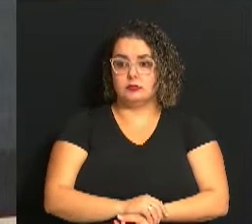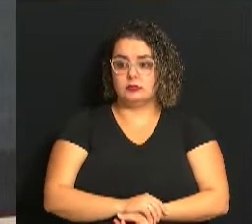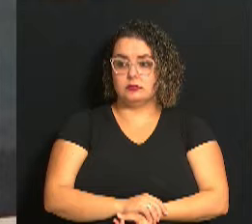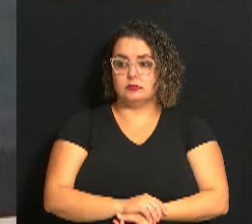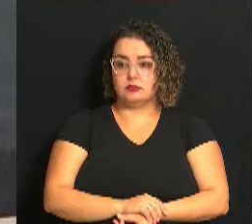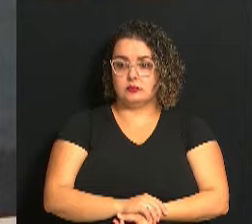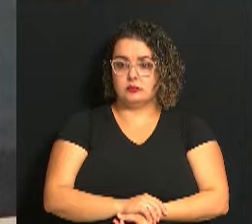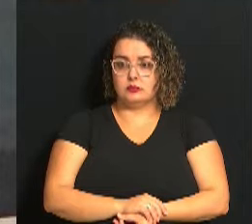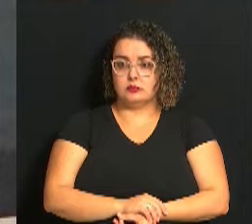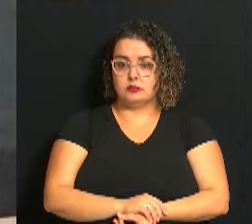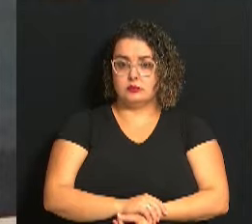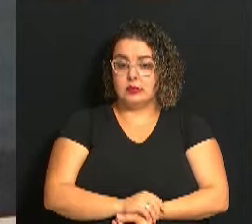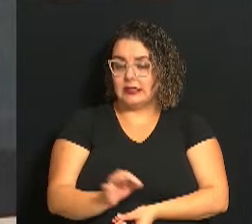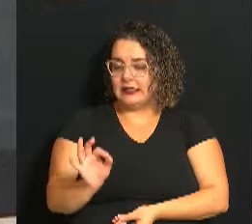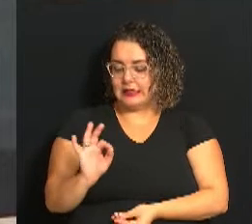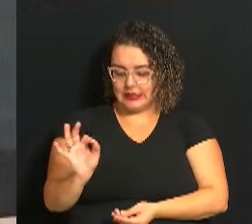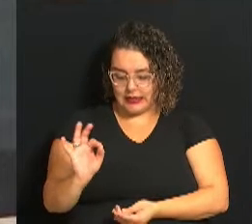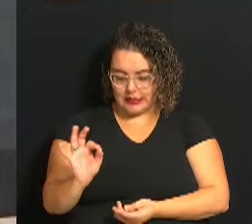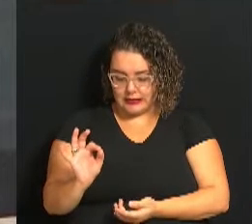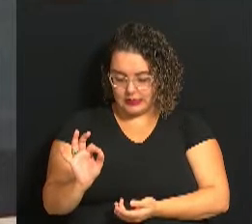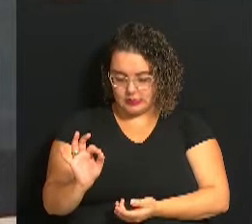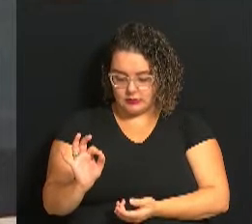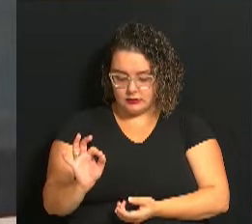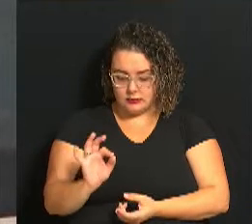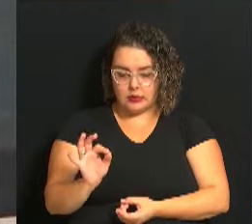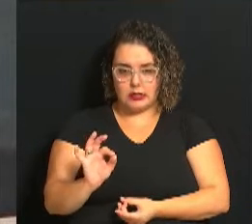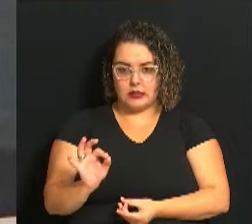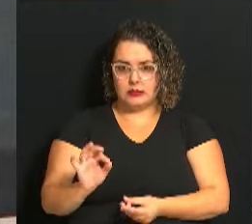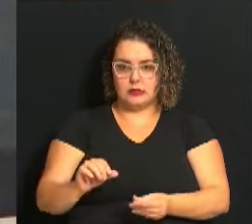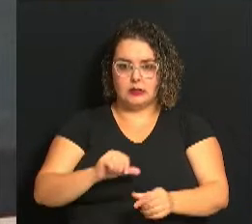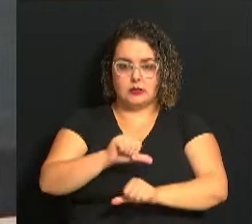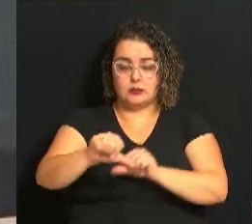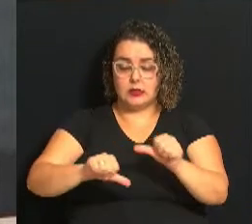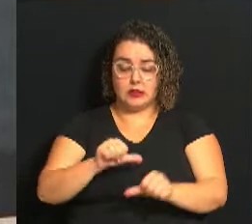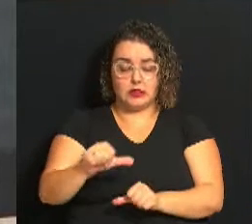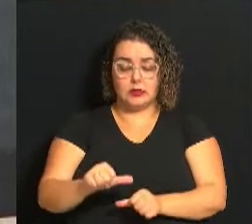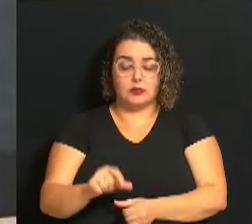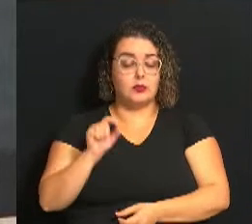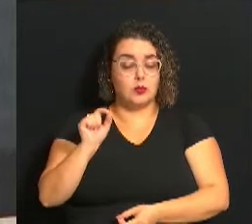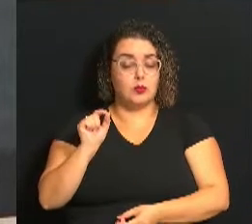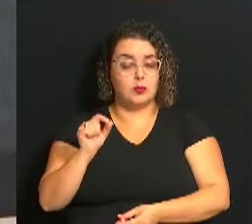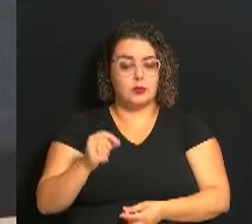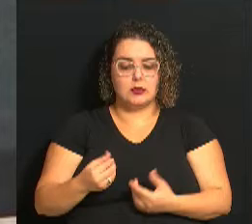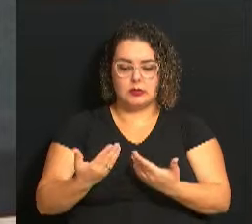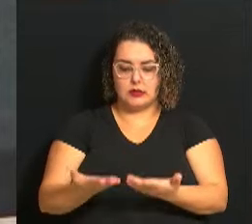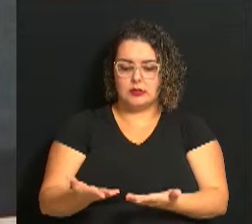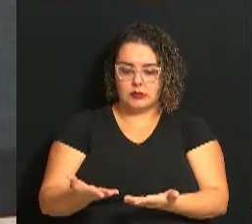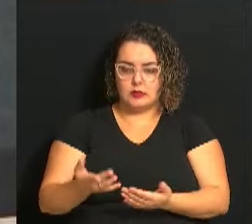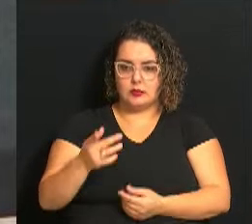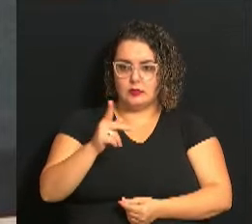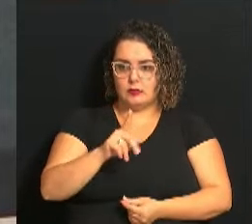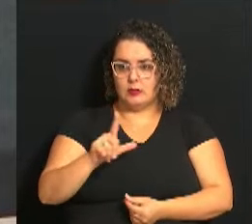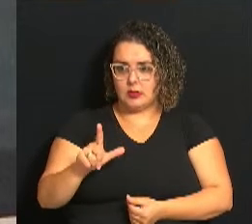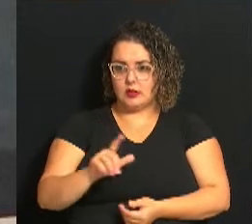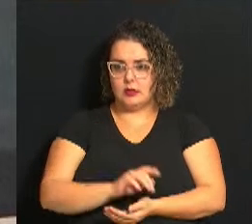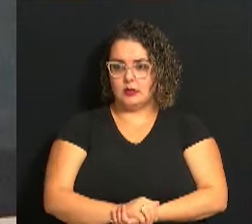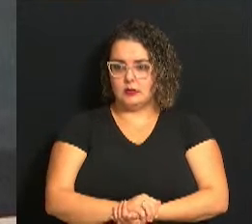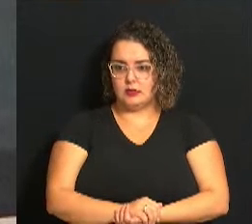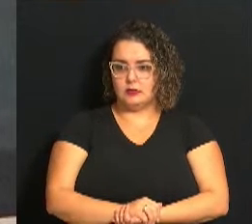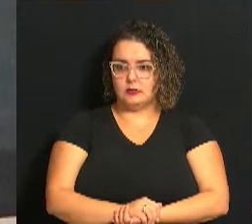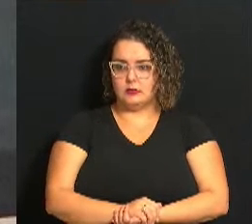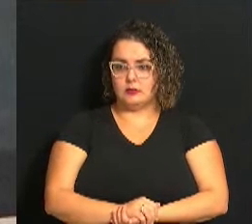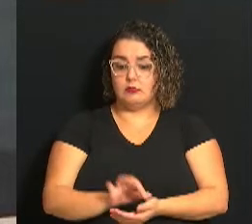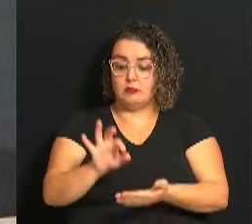disso está sendo alterado. O que a gente está trazendo nesse PL, na realidade, é uma